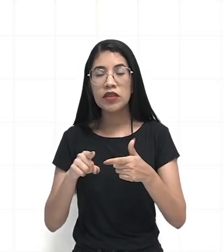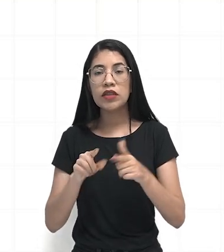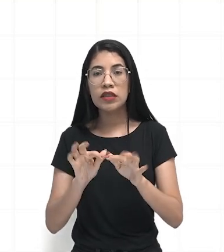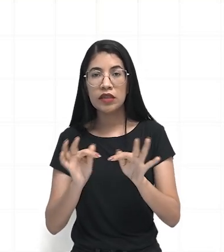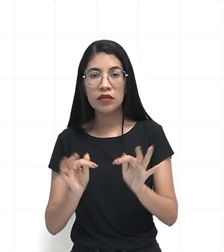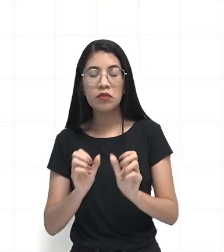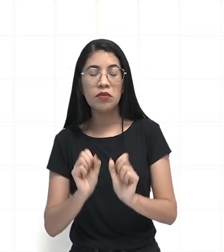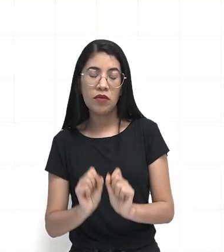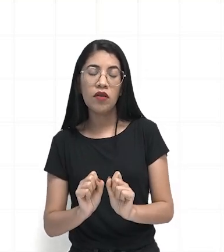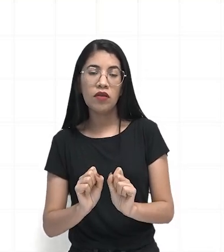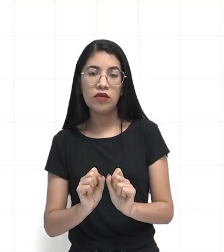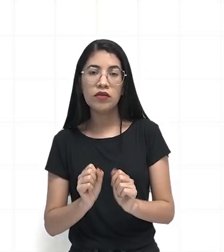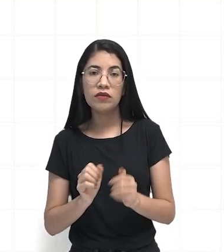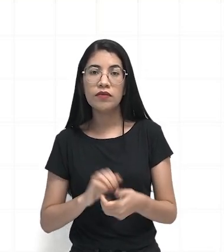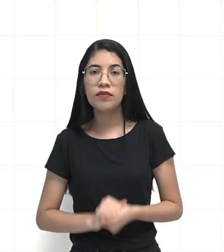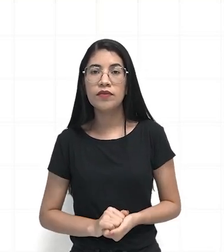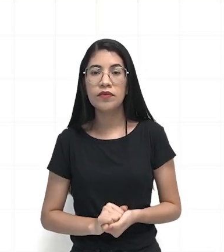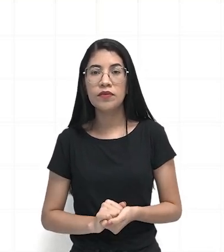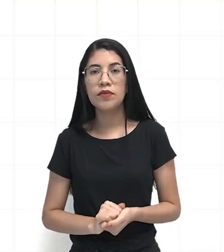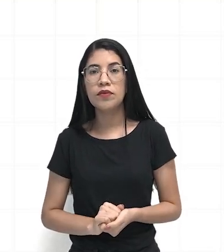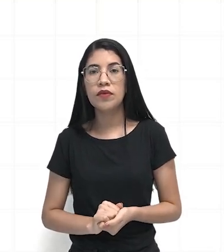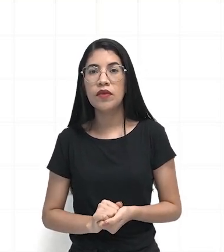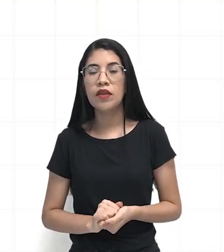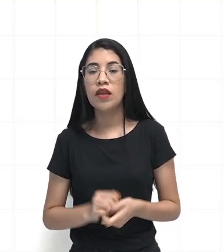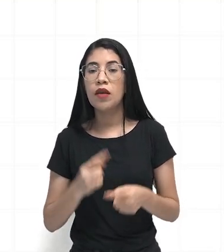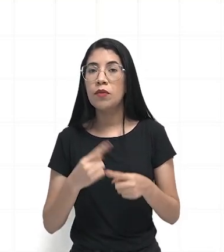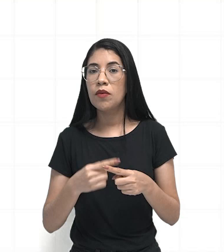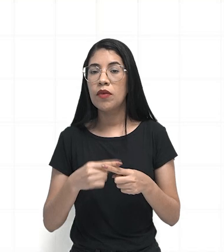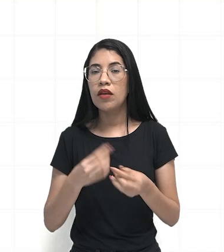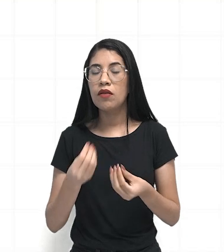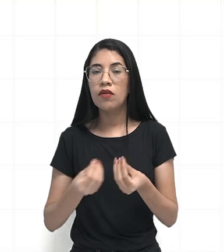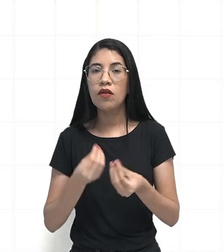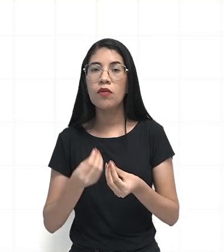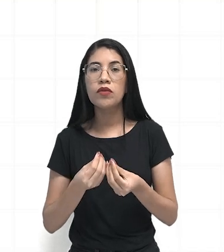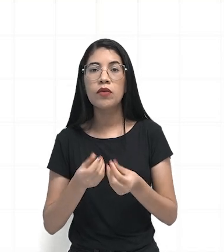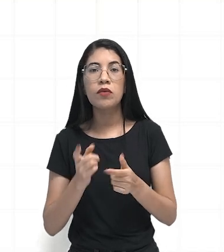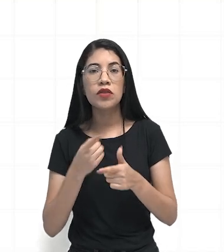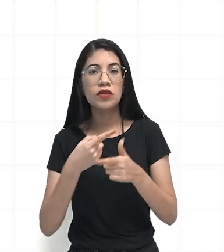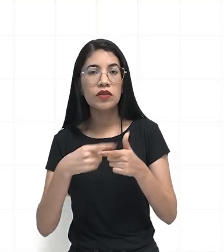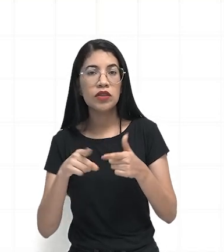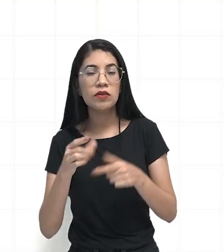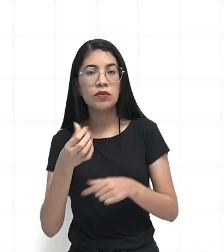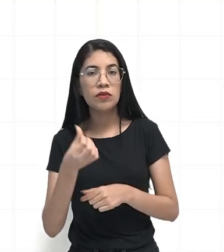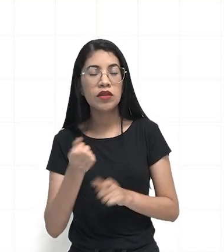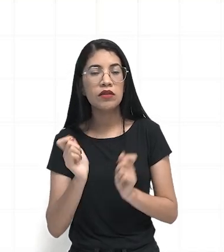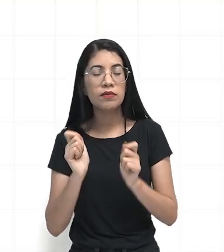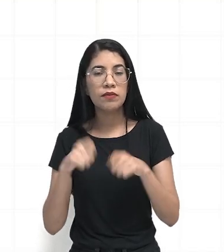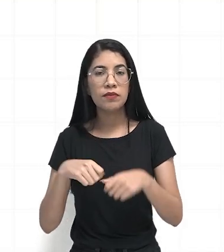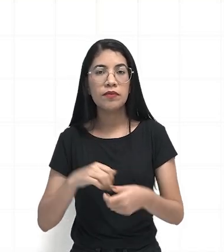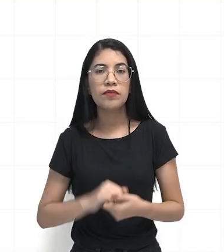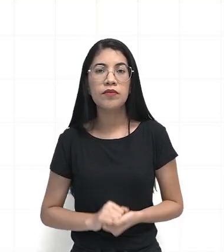Não posso, professora? Pode, porque eu posso simplificar por 6.